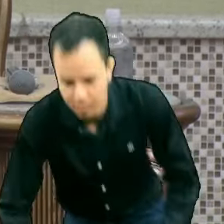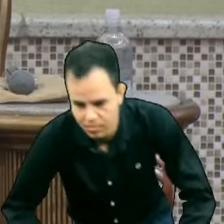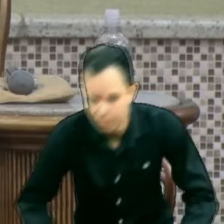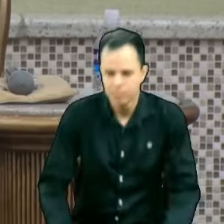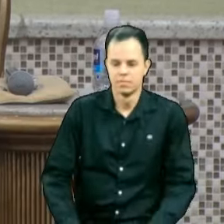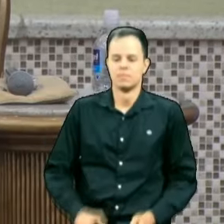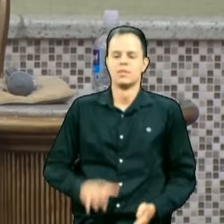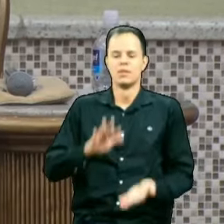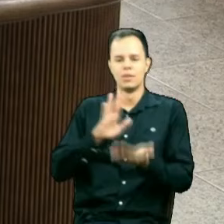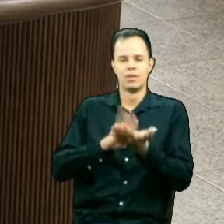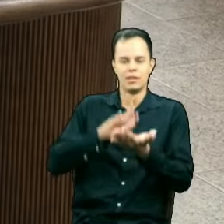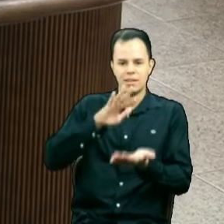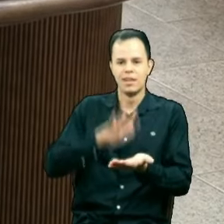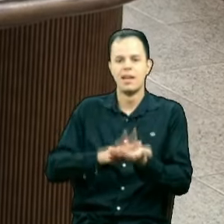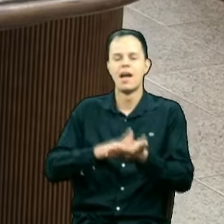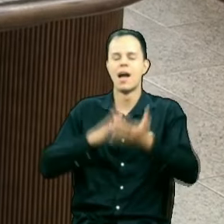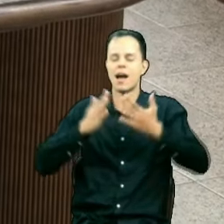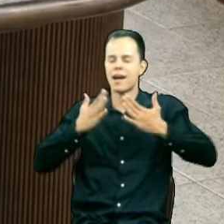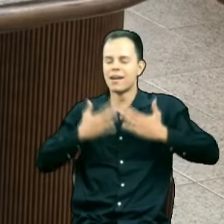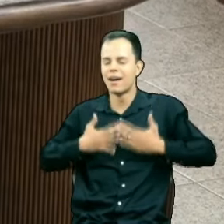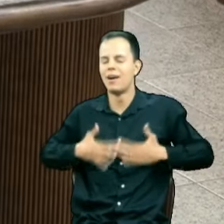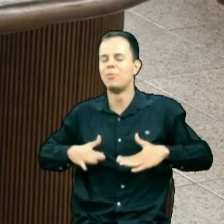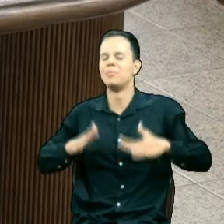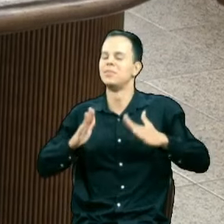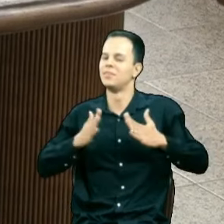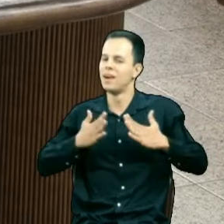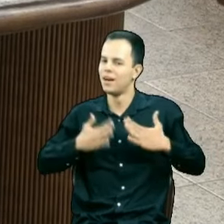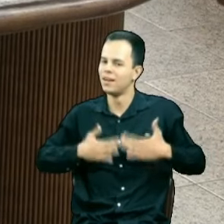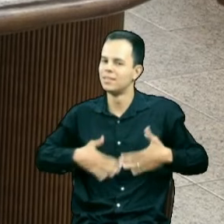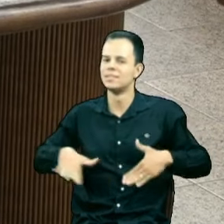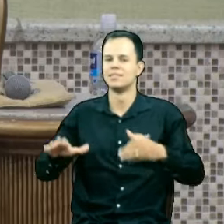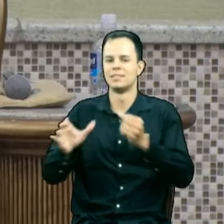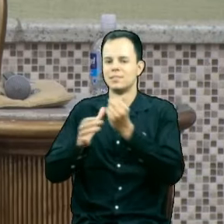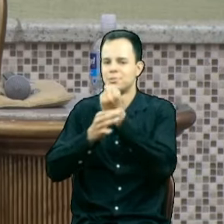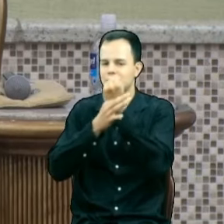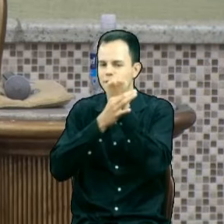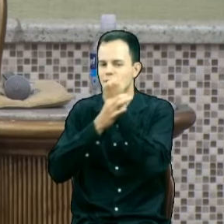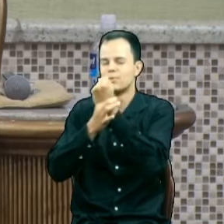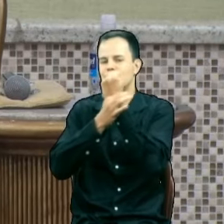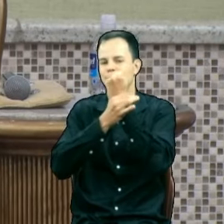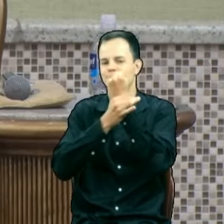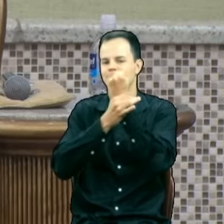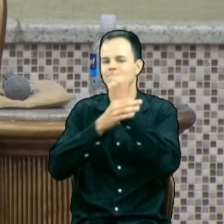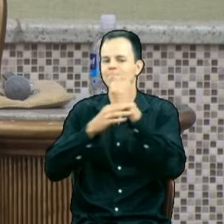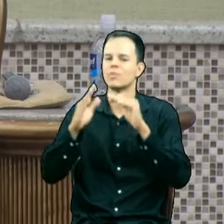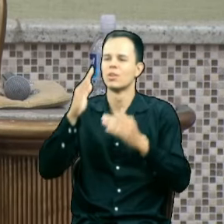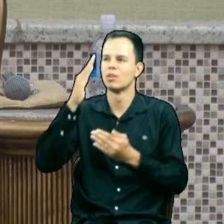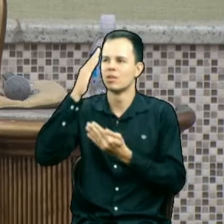e fique calmo né seguro glória a Deus